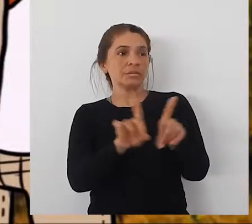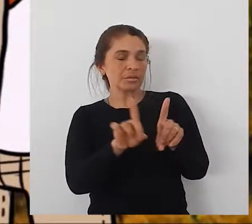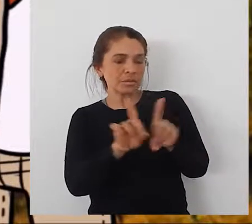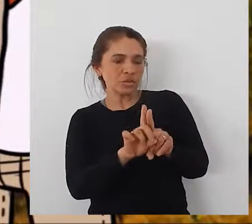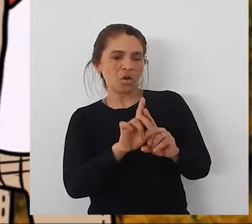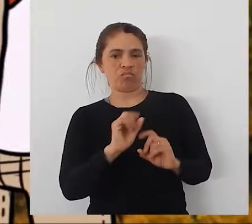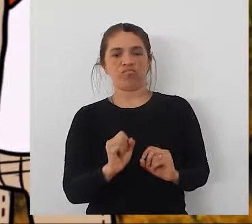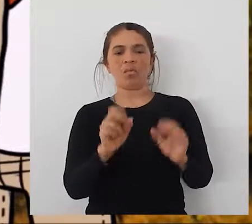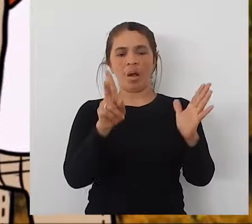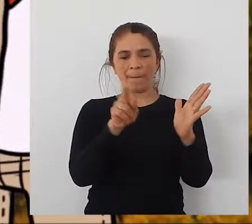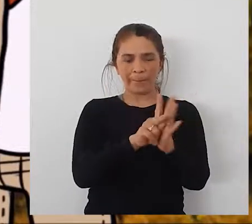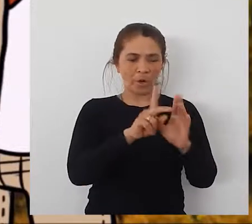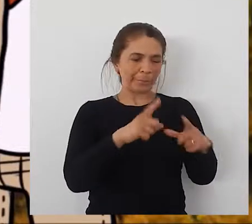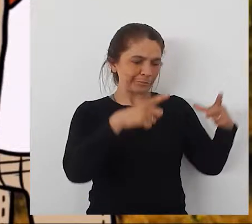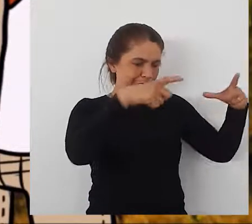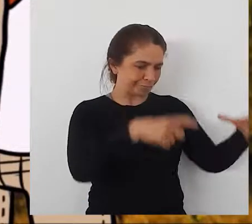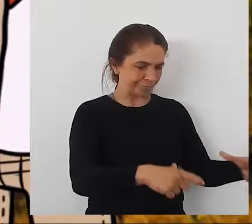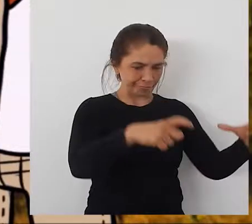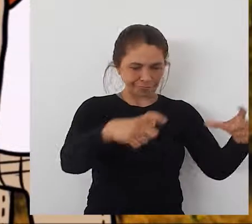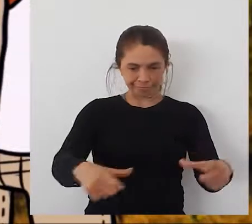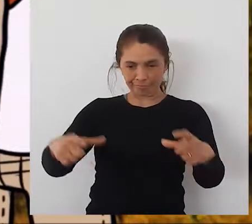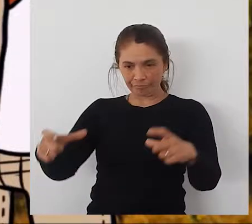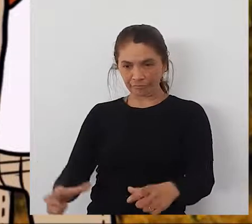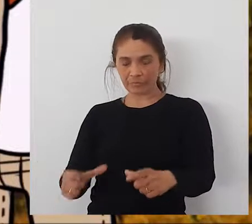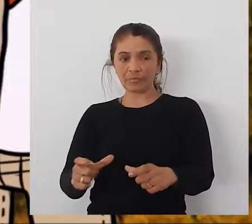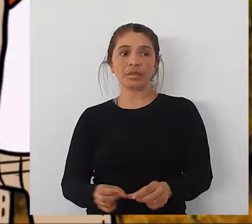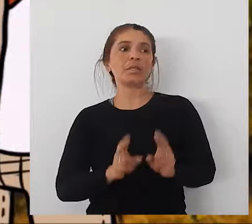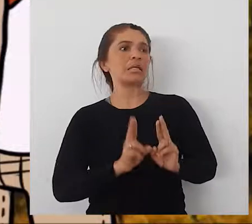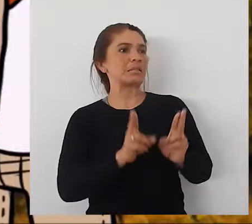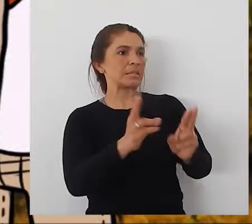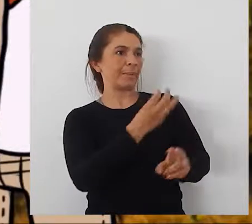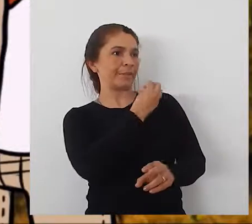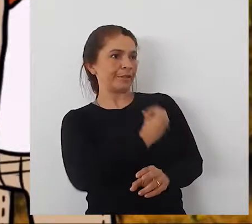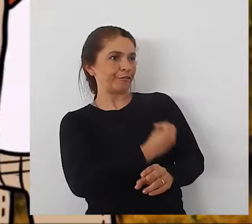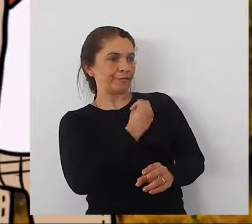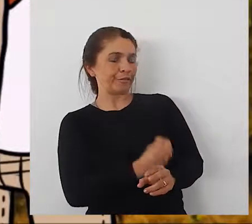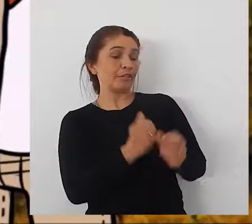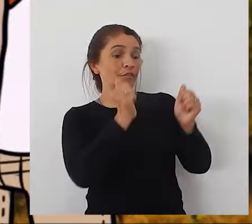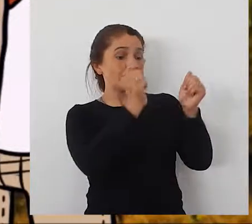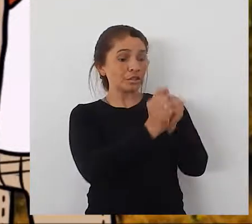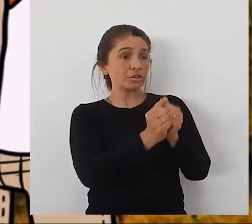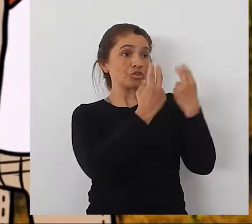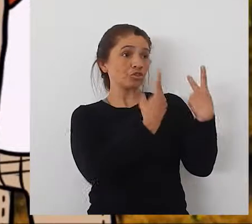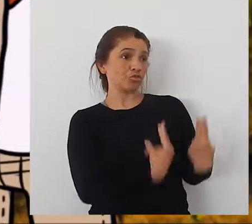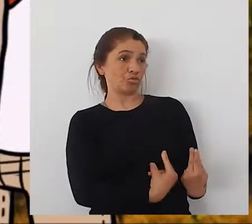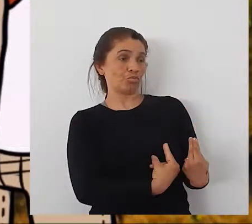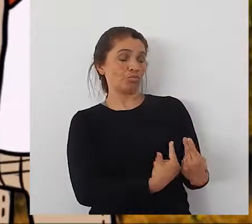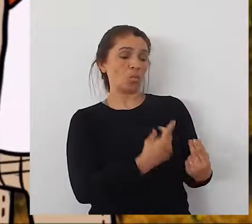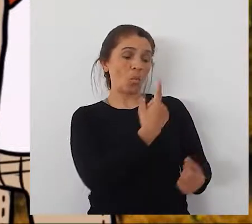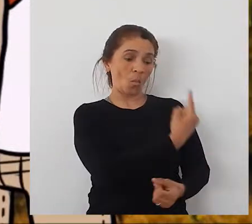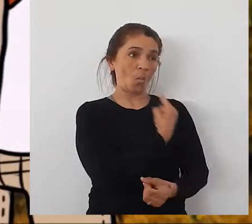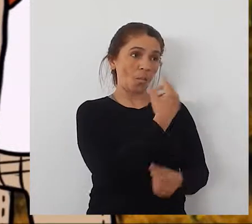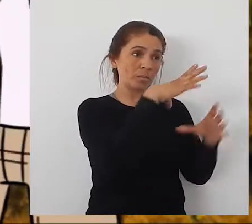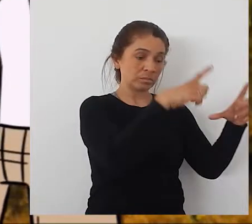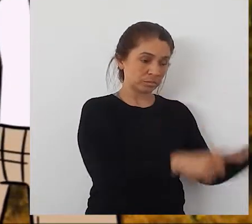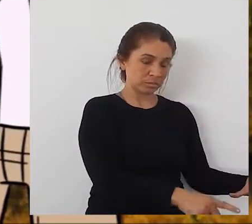São monogâmicos, territorialistas, ou seja, vivem e se reproduzem em casal